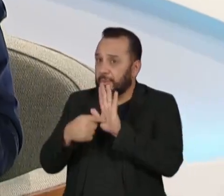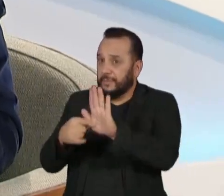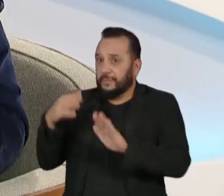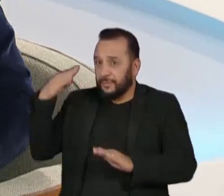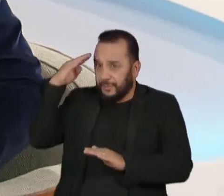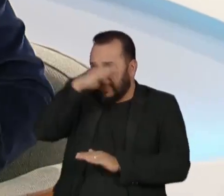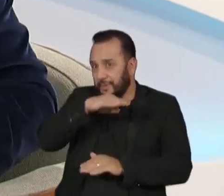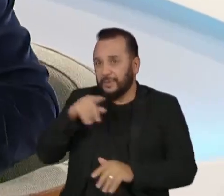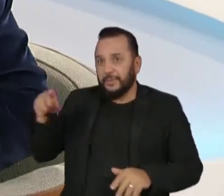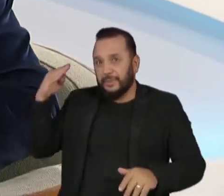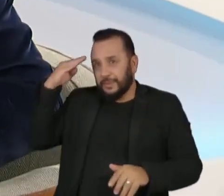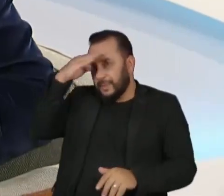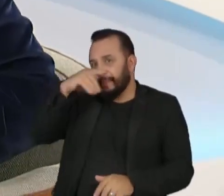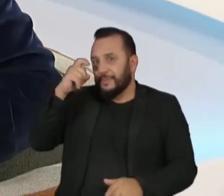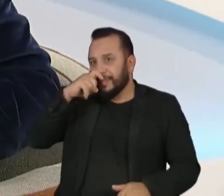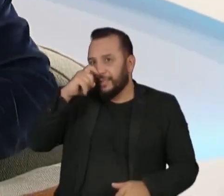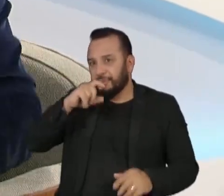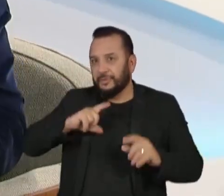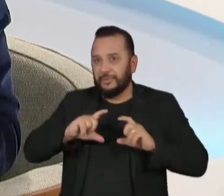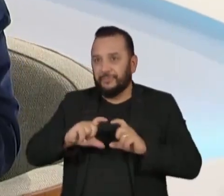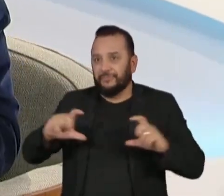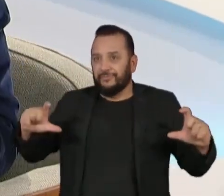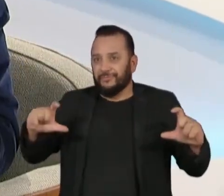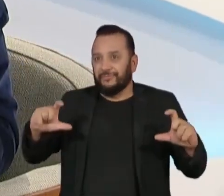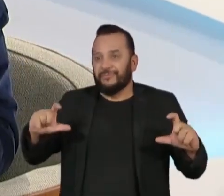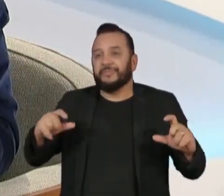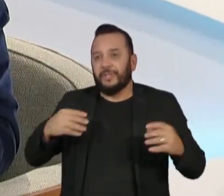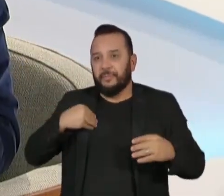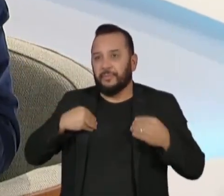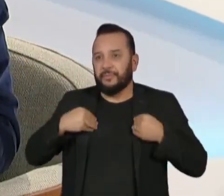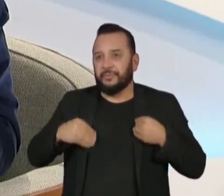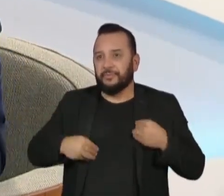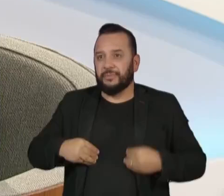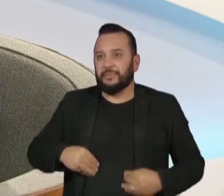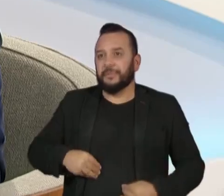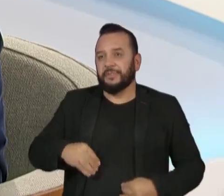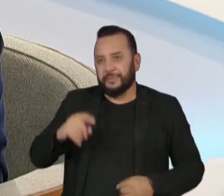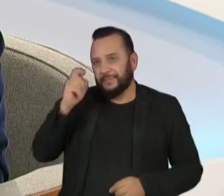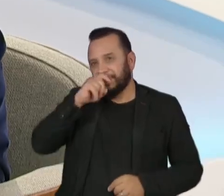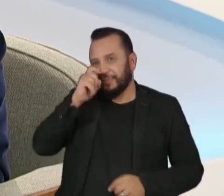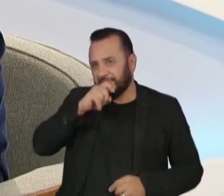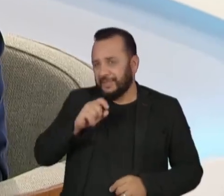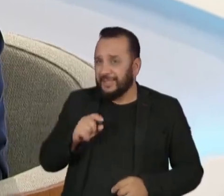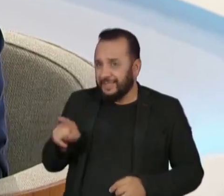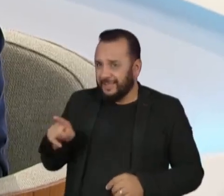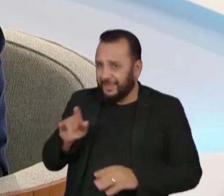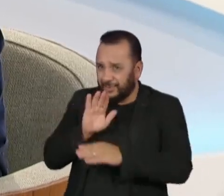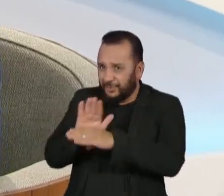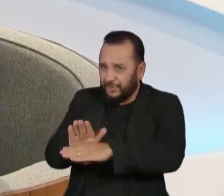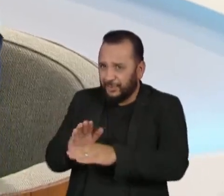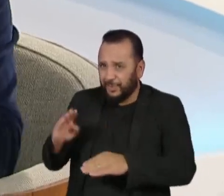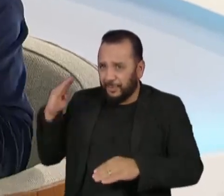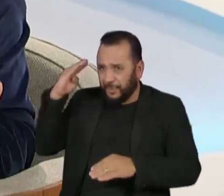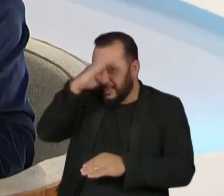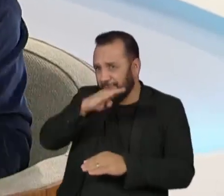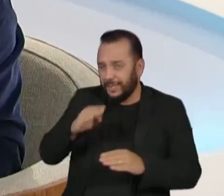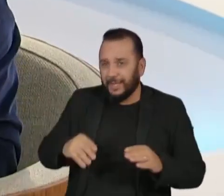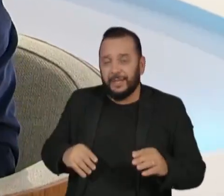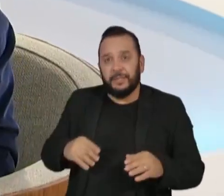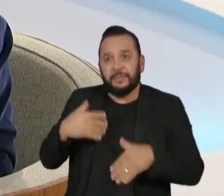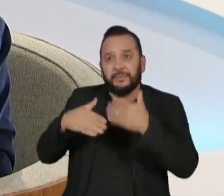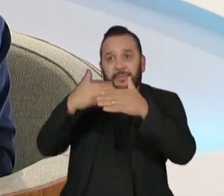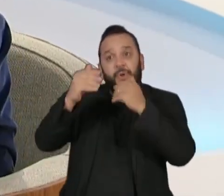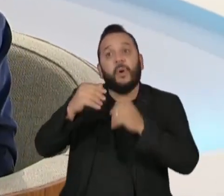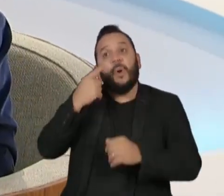mente, botava aquela máquina de mentira nele. É isso que ajudou a eleger o Bolsonaro? Ou foi a capa